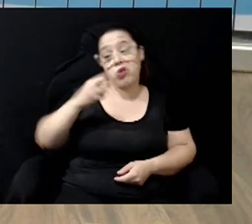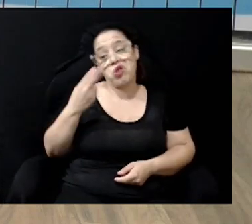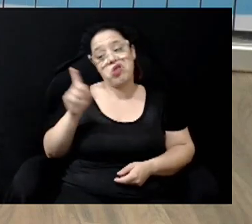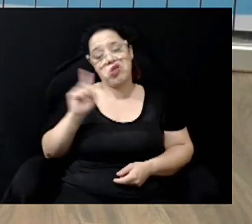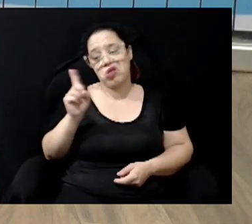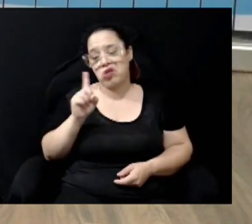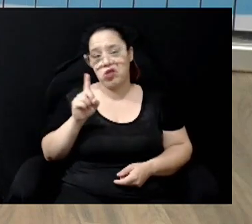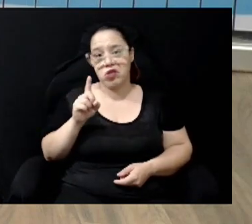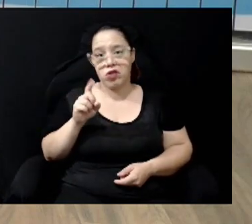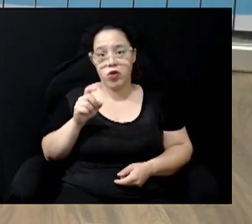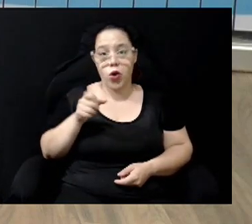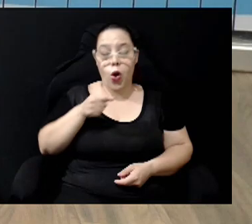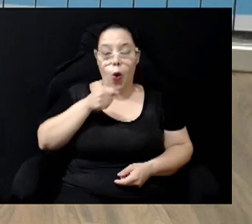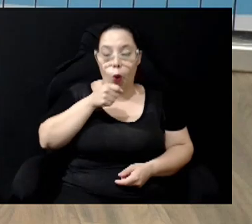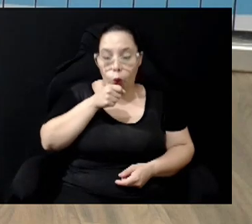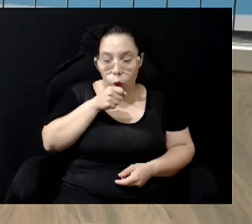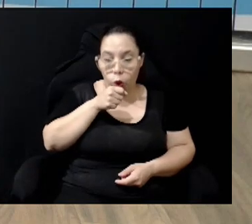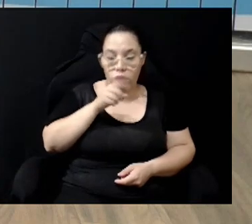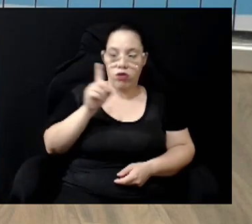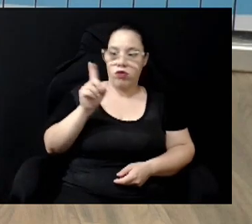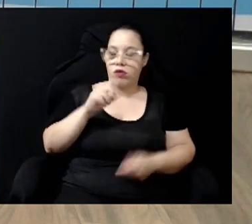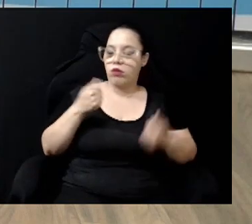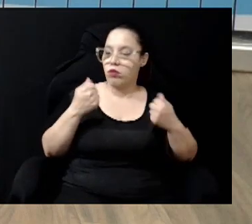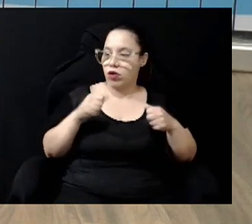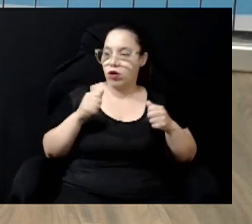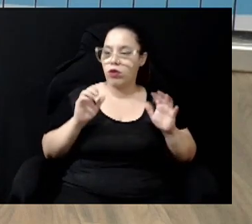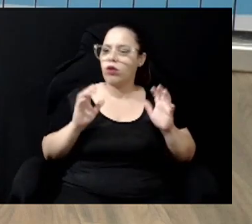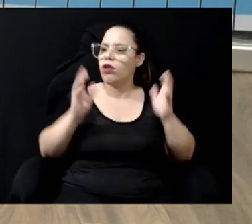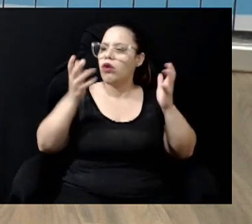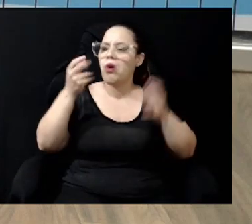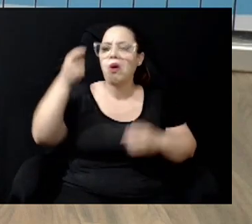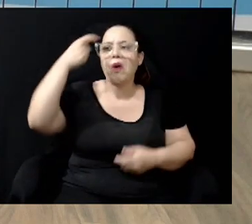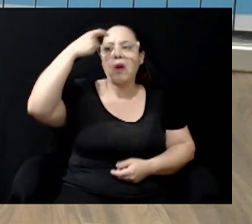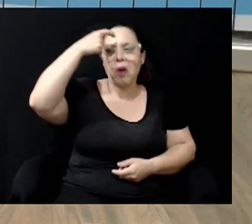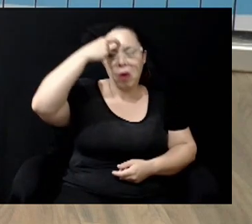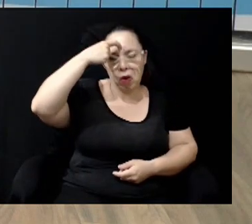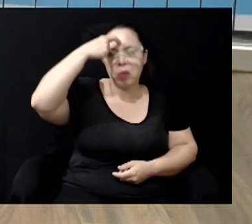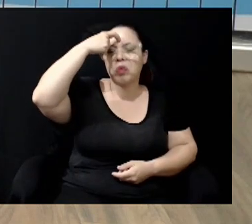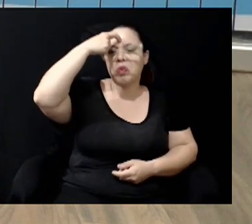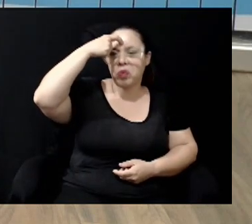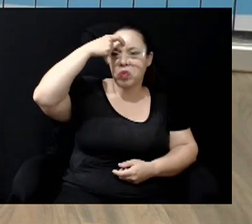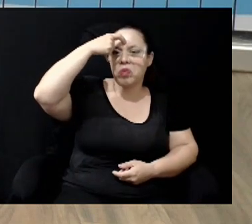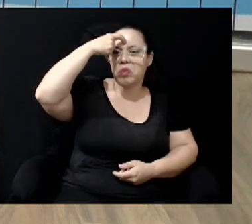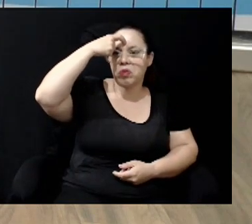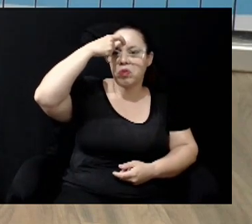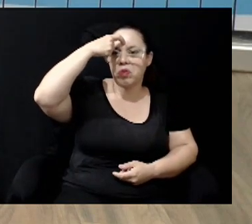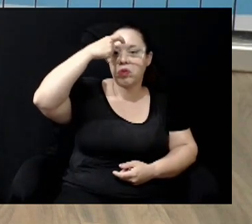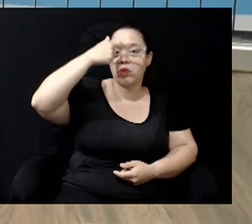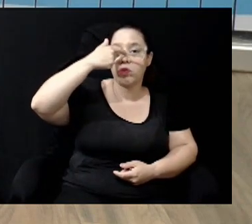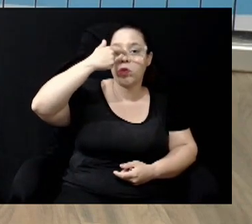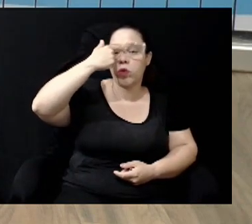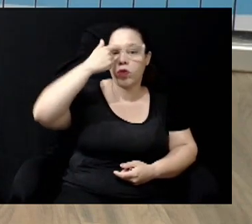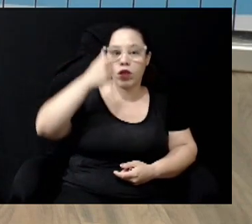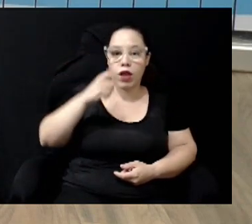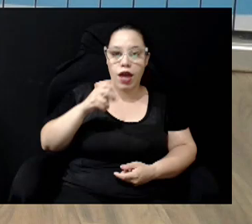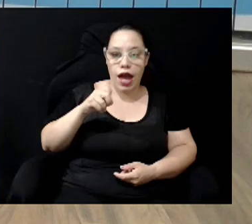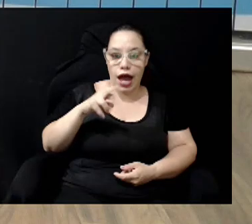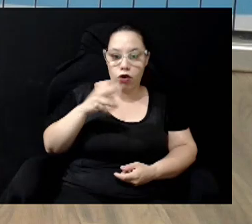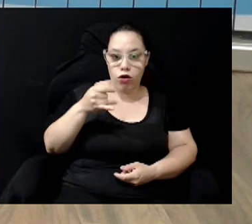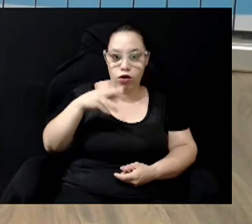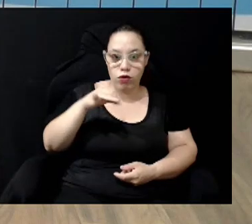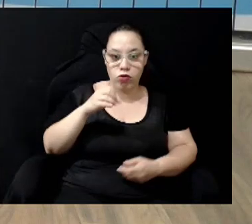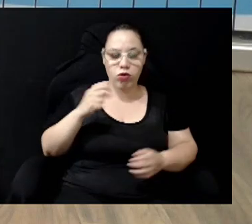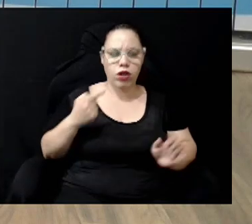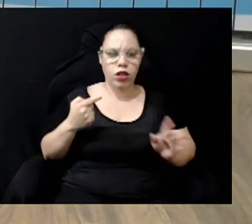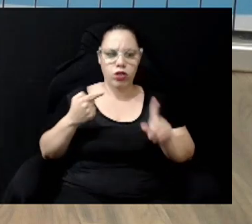assoprar o equipamento. É uma campanha de conscientização em que, caso o grau de alcoolemia seja identificado, o